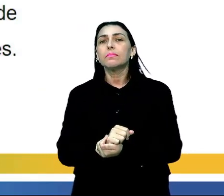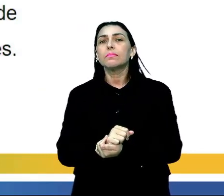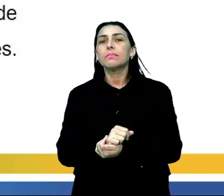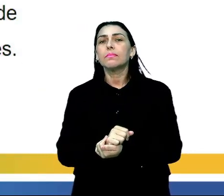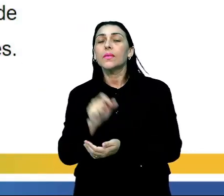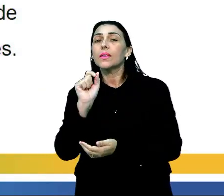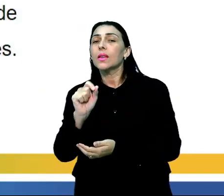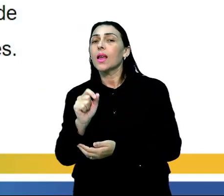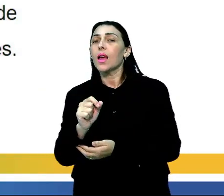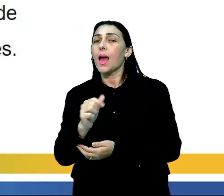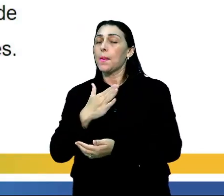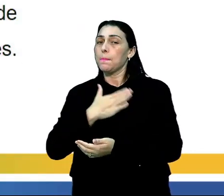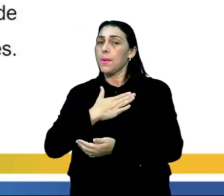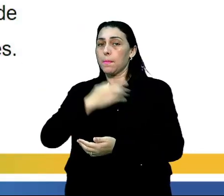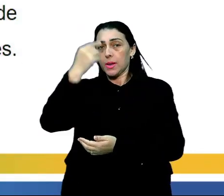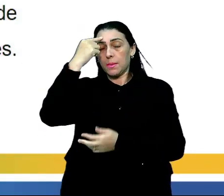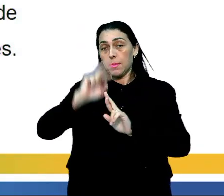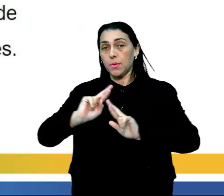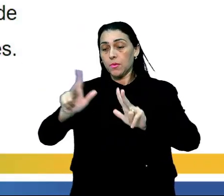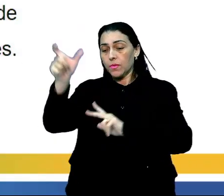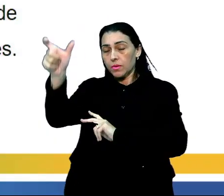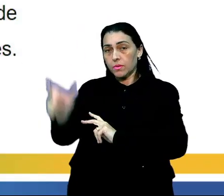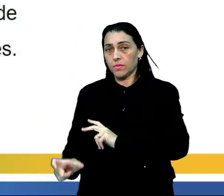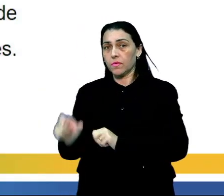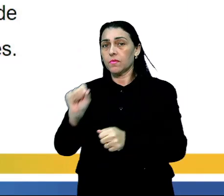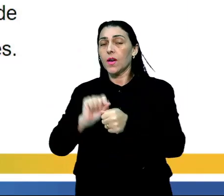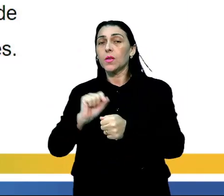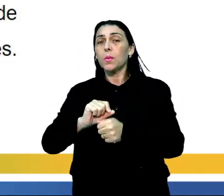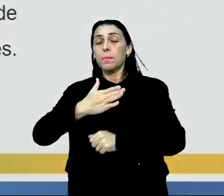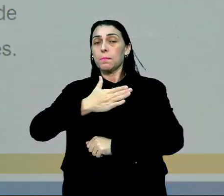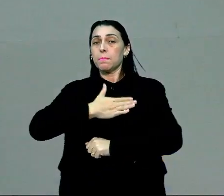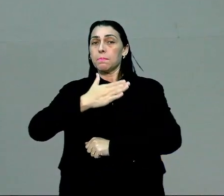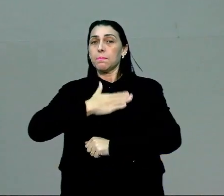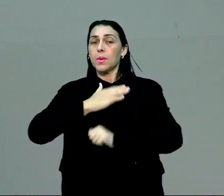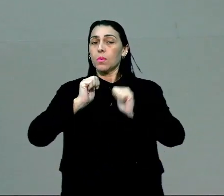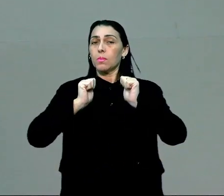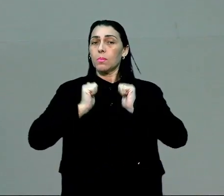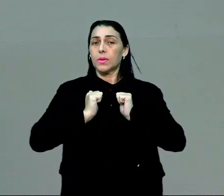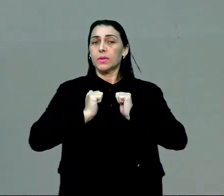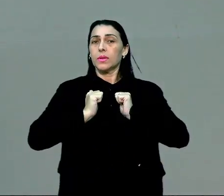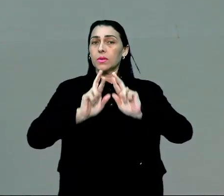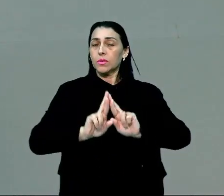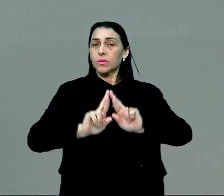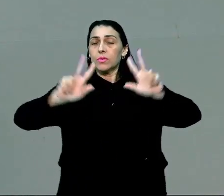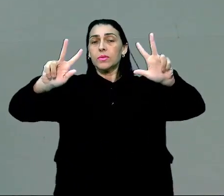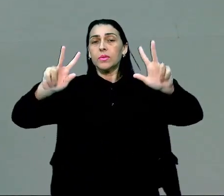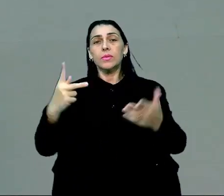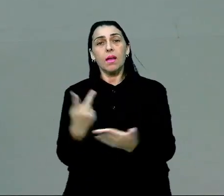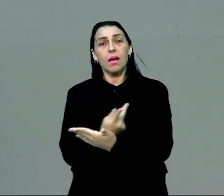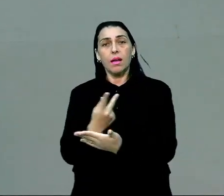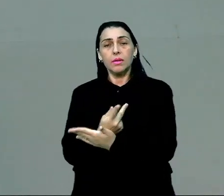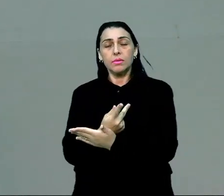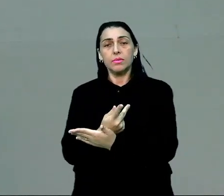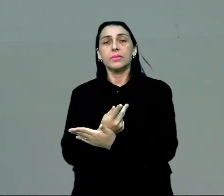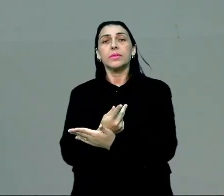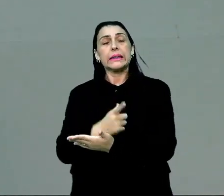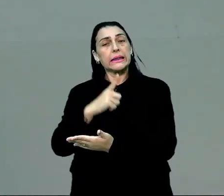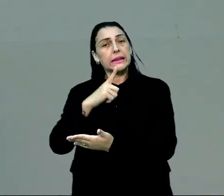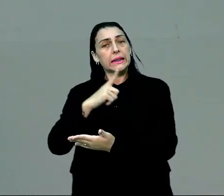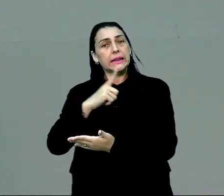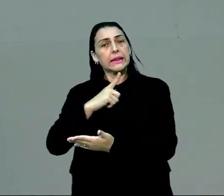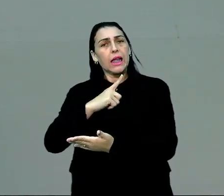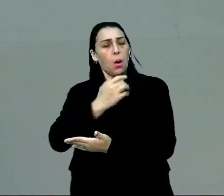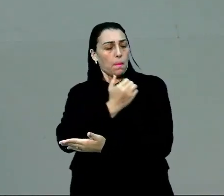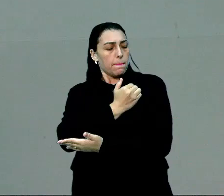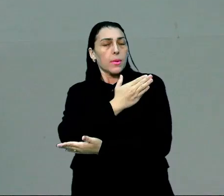O fato de eu ter uma linha de pensamento diferente faz com que o meu comportamento seja um comportamento inadequado. Eu tenho um